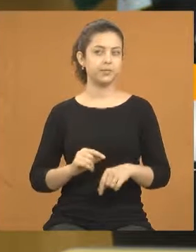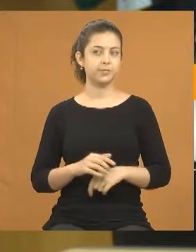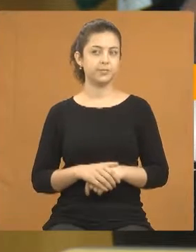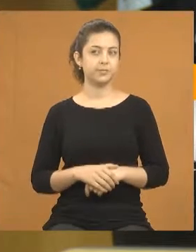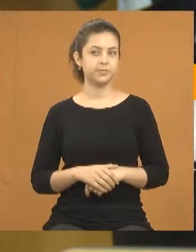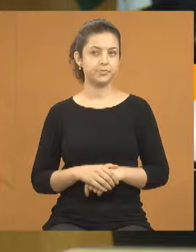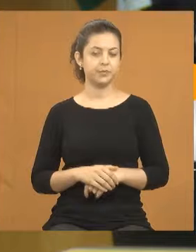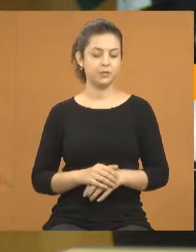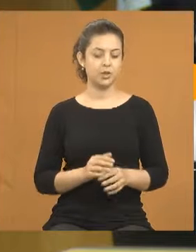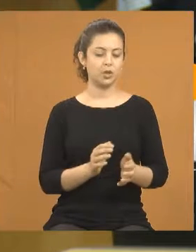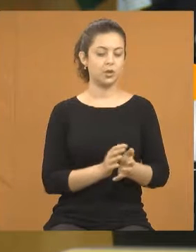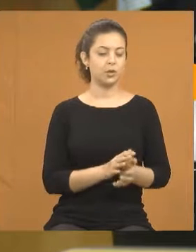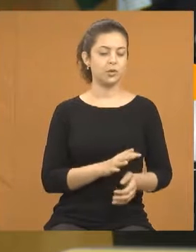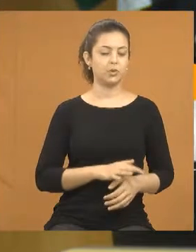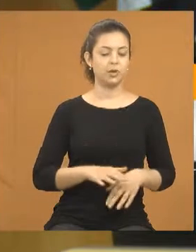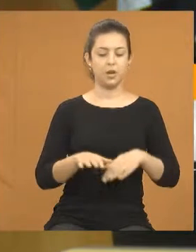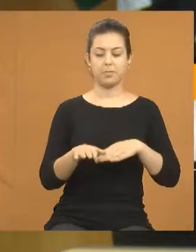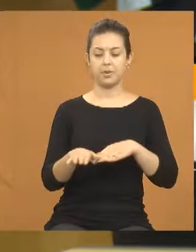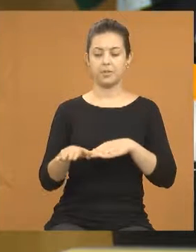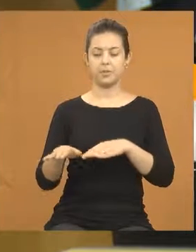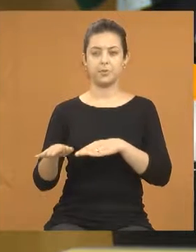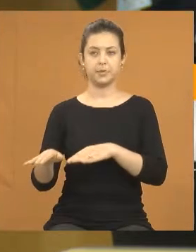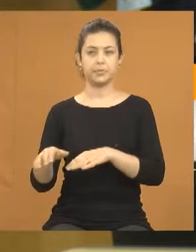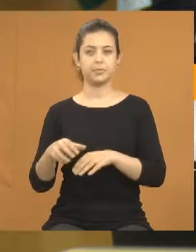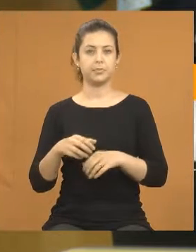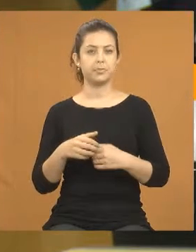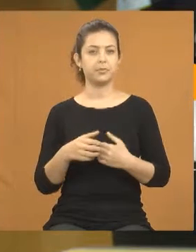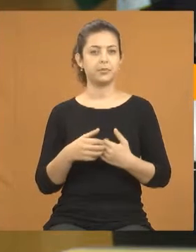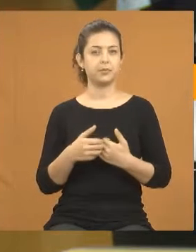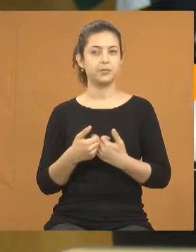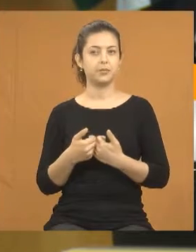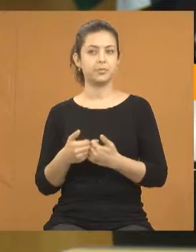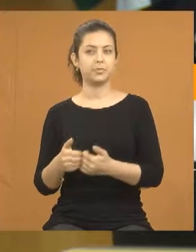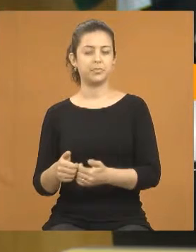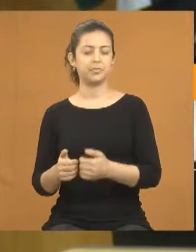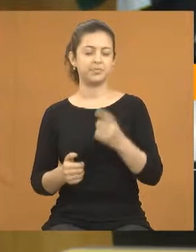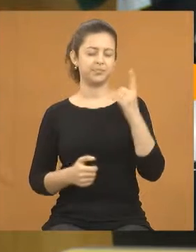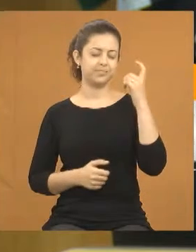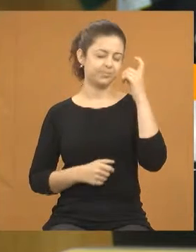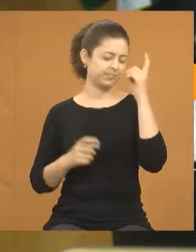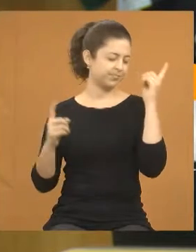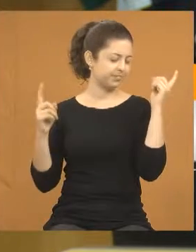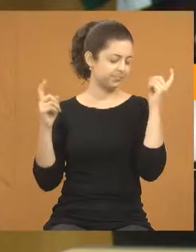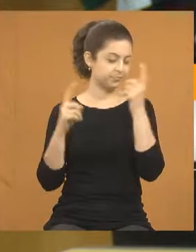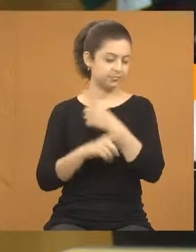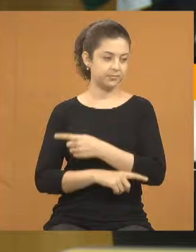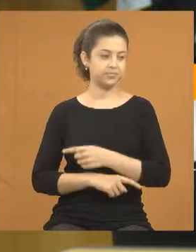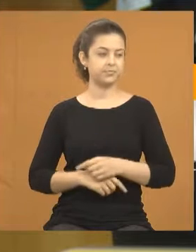é no setor de trânsito e transporte, que as dificuldades são muito grandes.